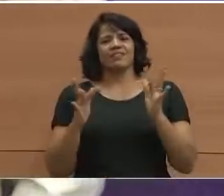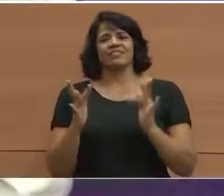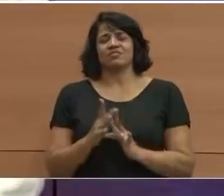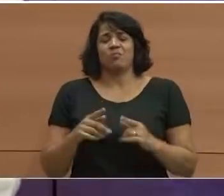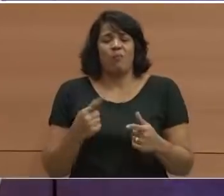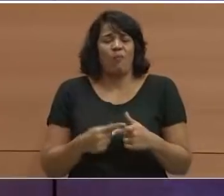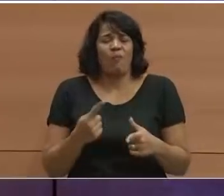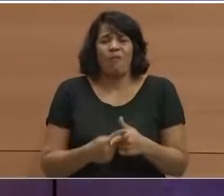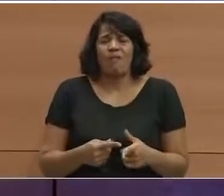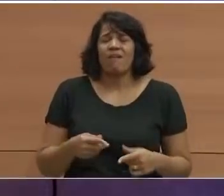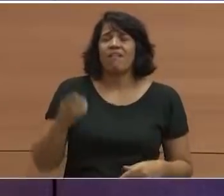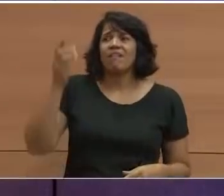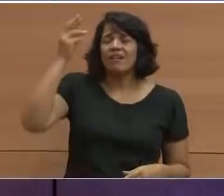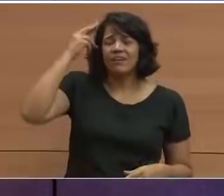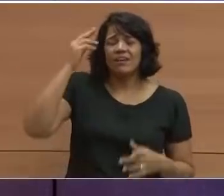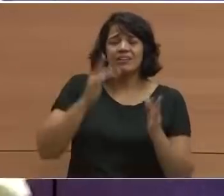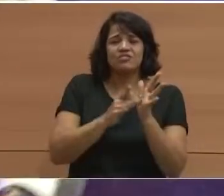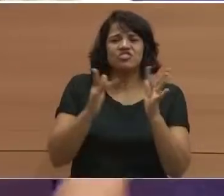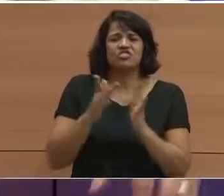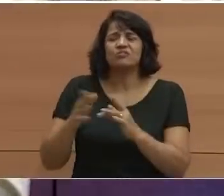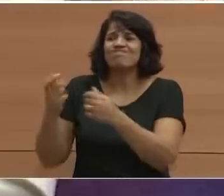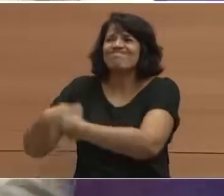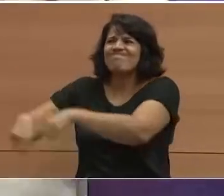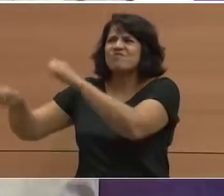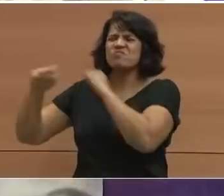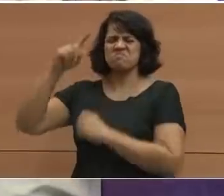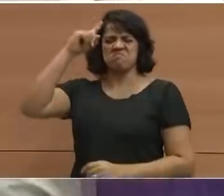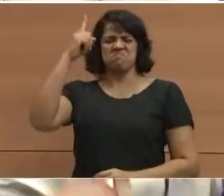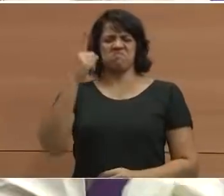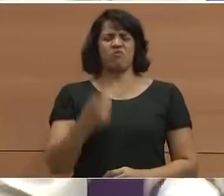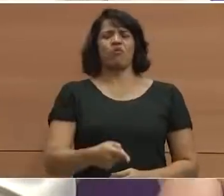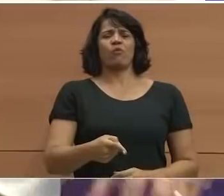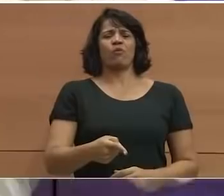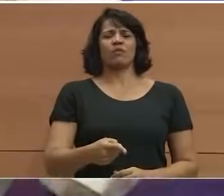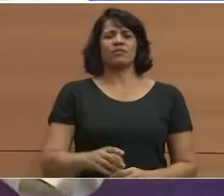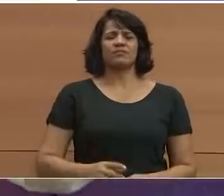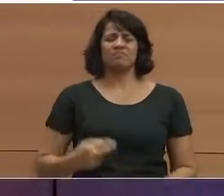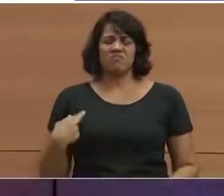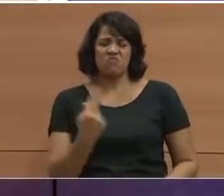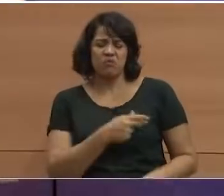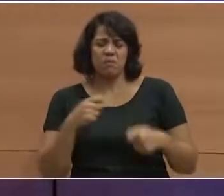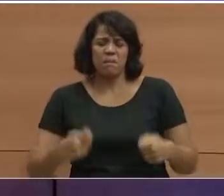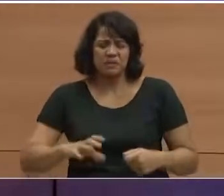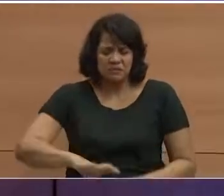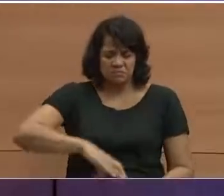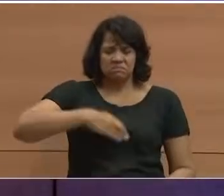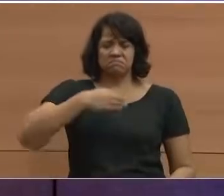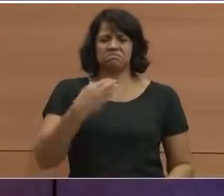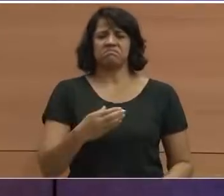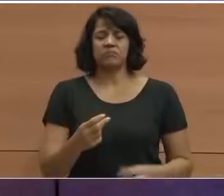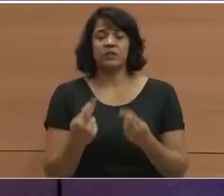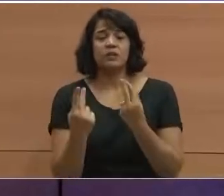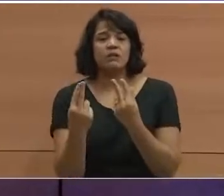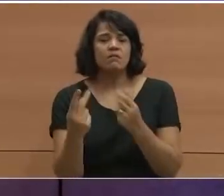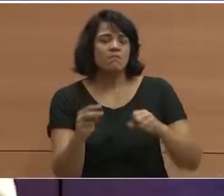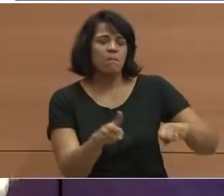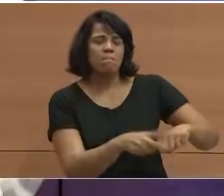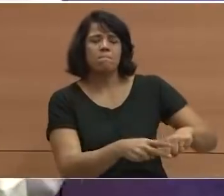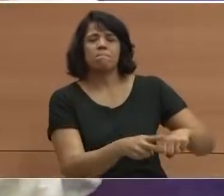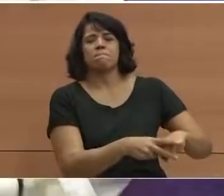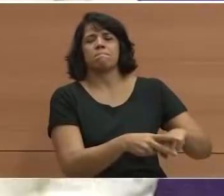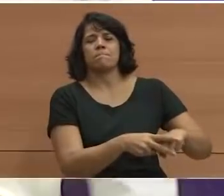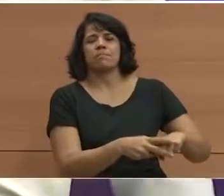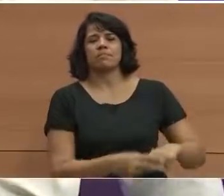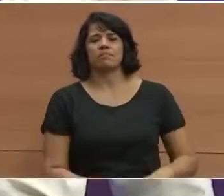dada, não é? A gente tem que ser ousado, como Pedro era ousado. Pedro